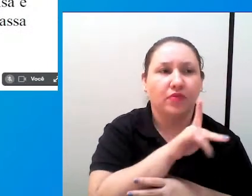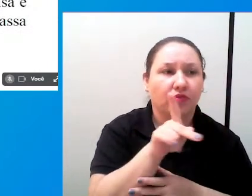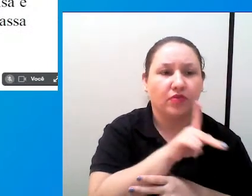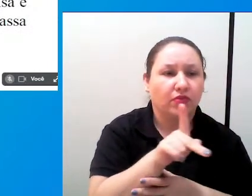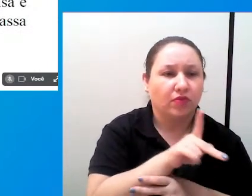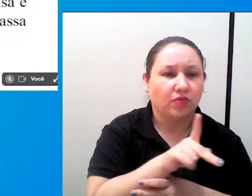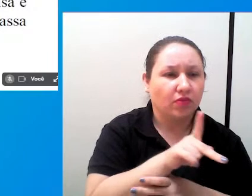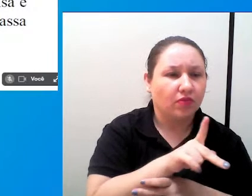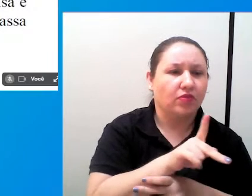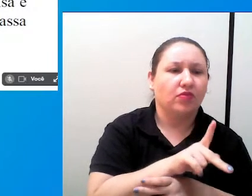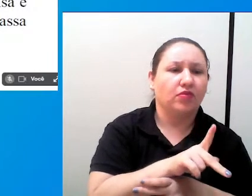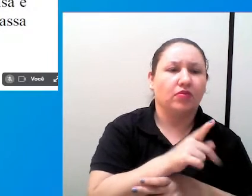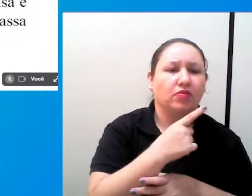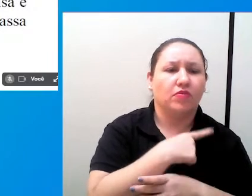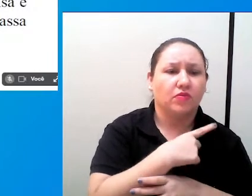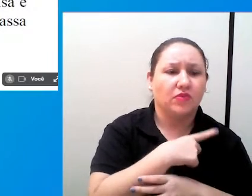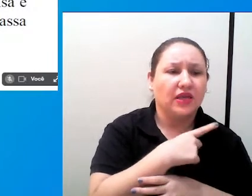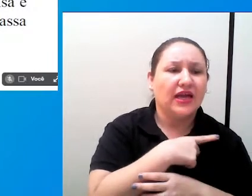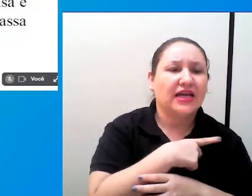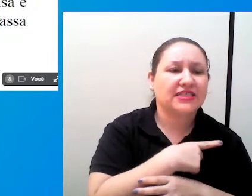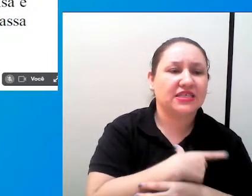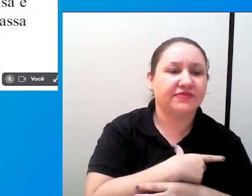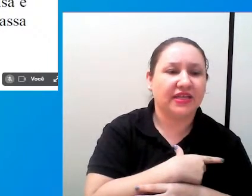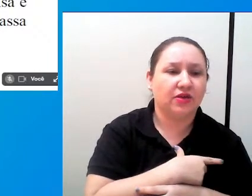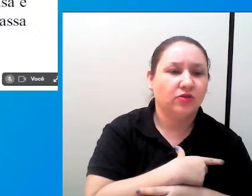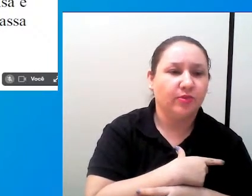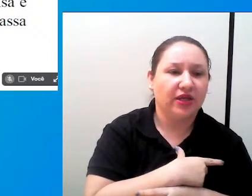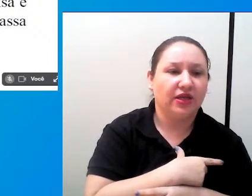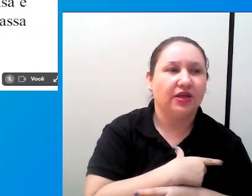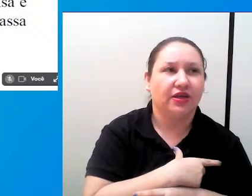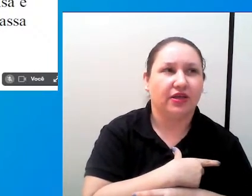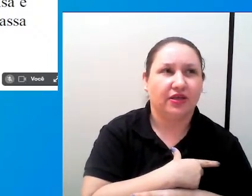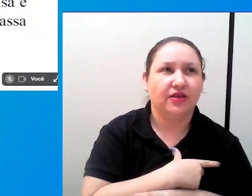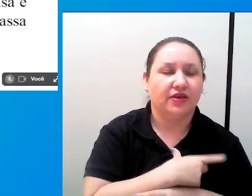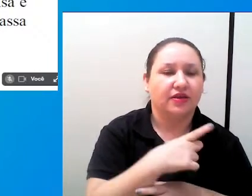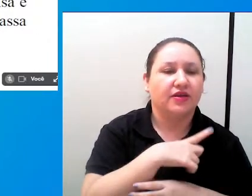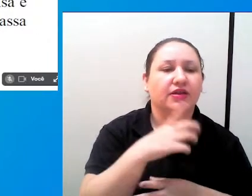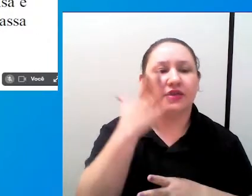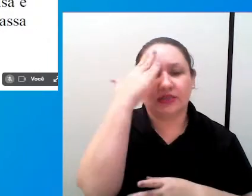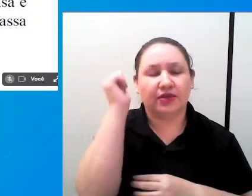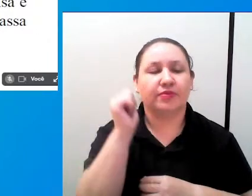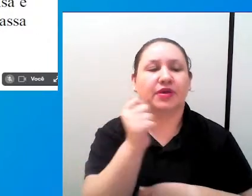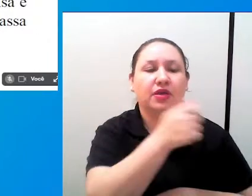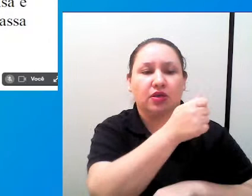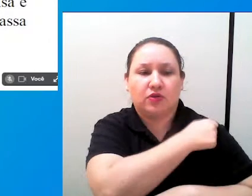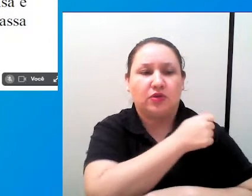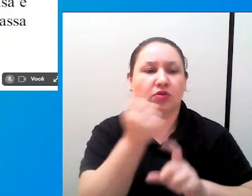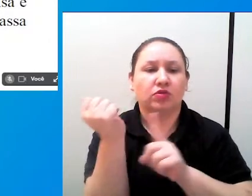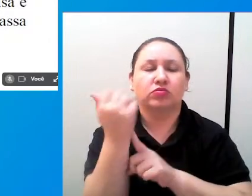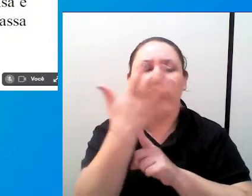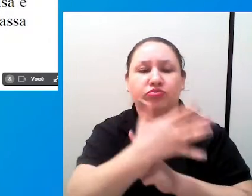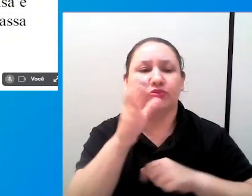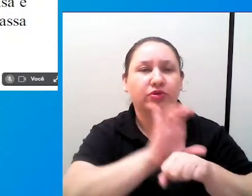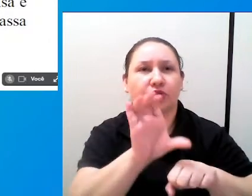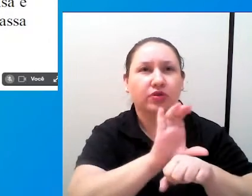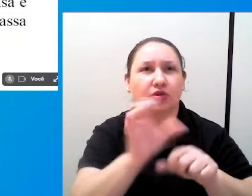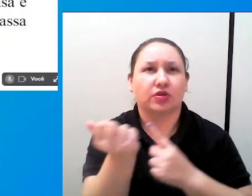os demais professores, vão produzir um instrumento de pesquisa e extensão em que o aluno, dividido por grupo, com cada